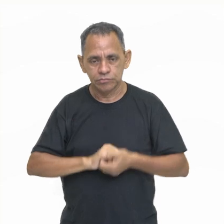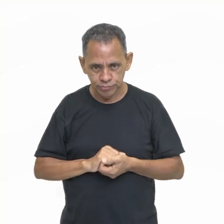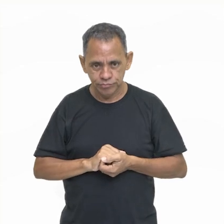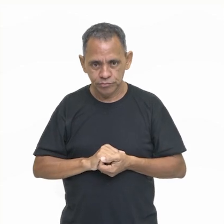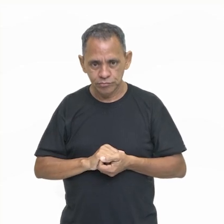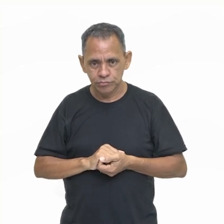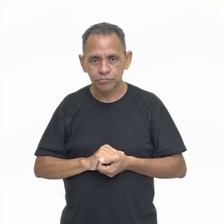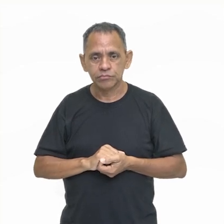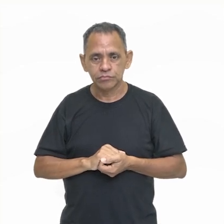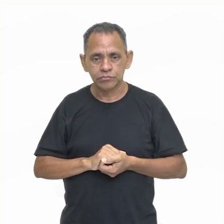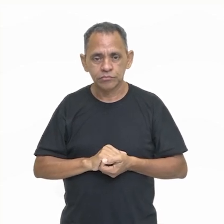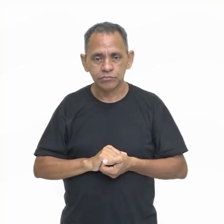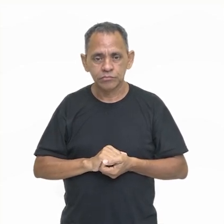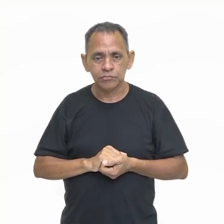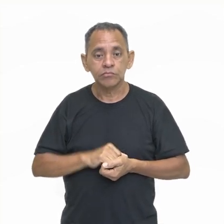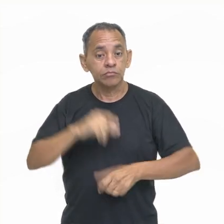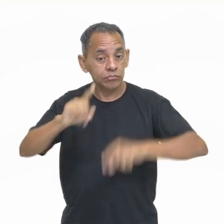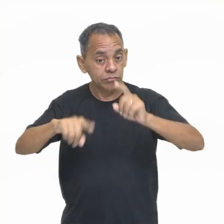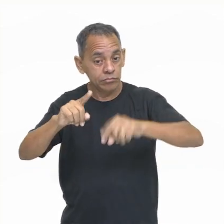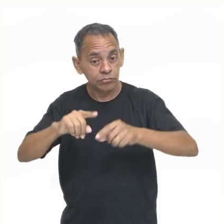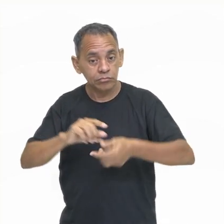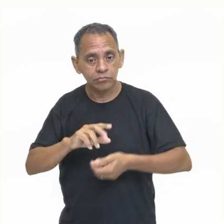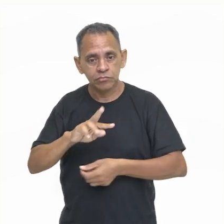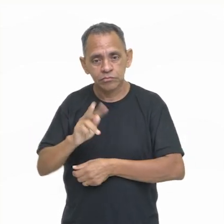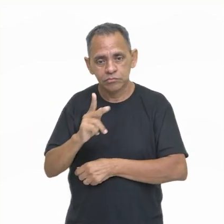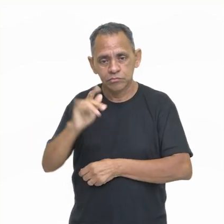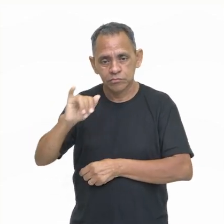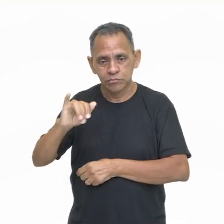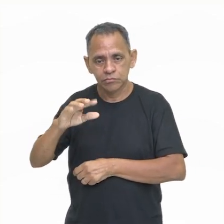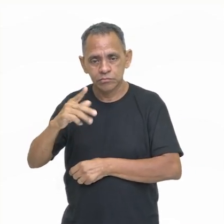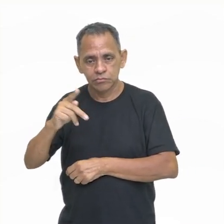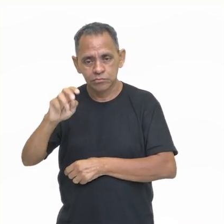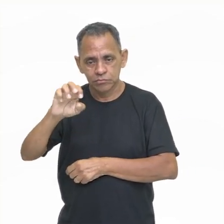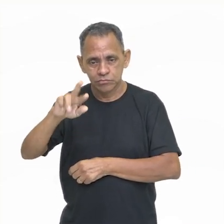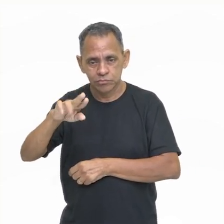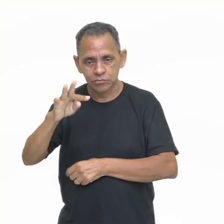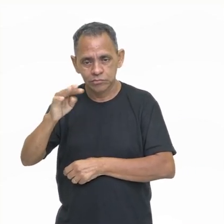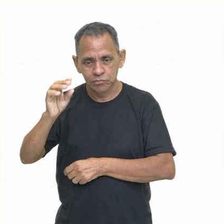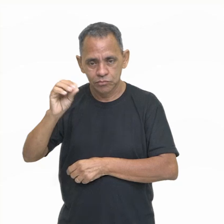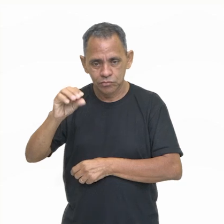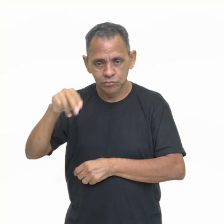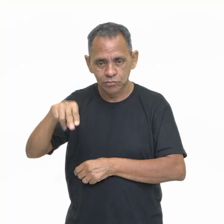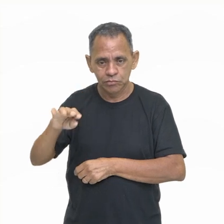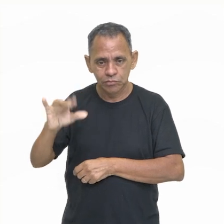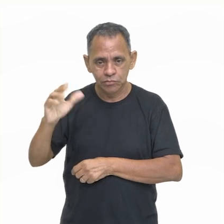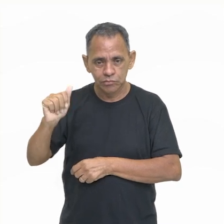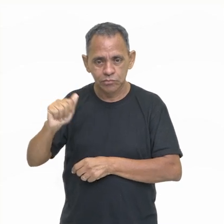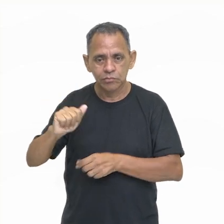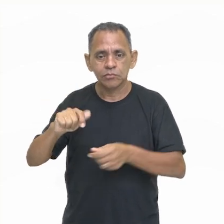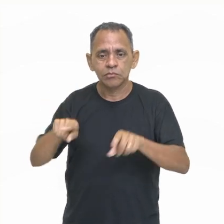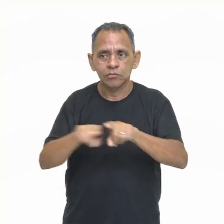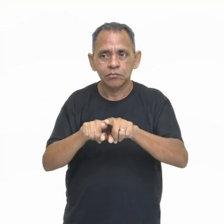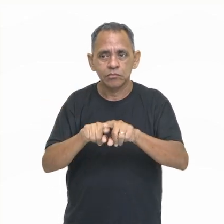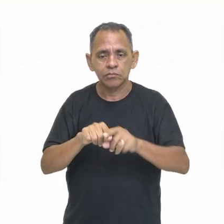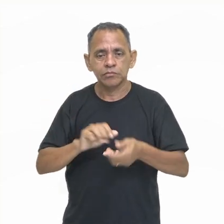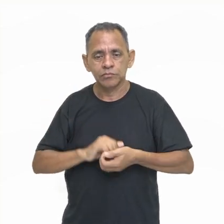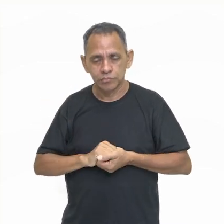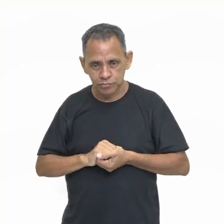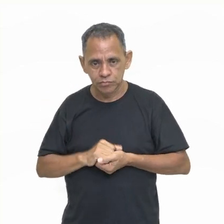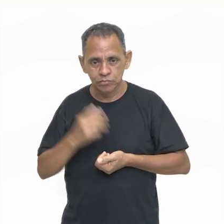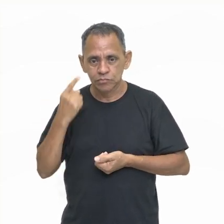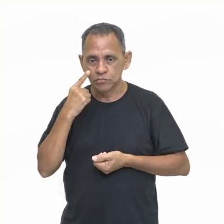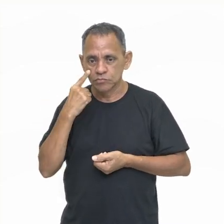hipertônica. E na solução hipertônica, a célula perde água. E a gente consegue observar que a